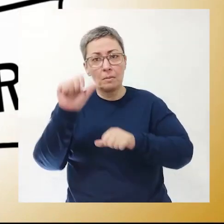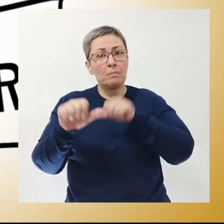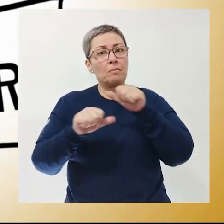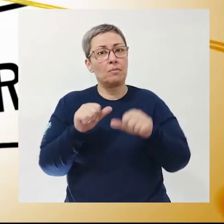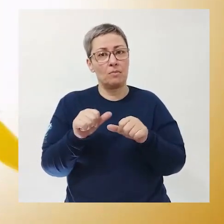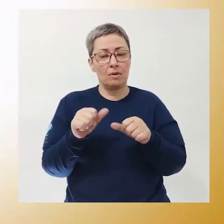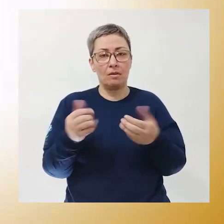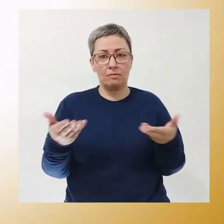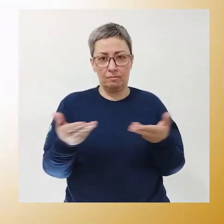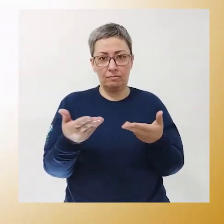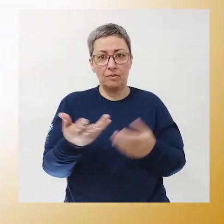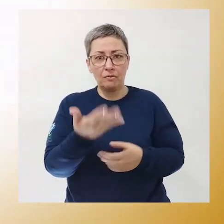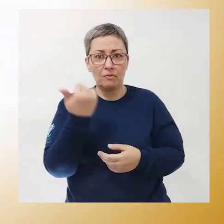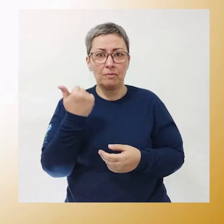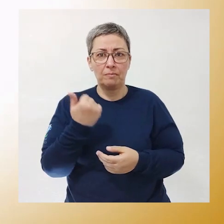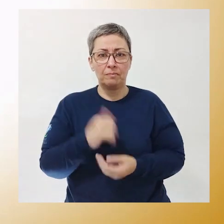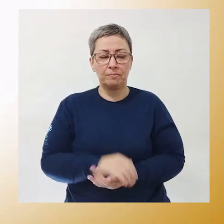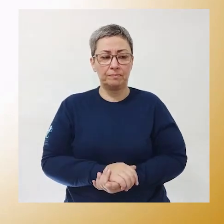mudança?